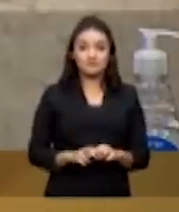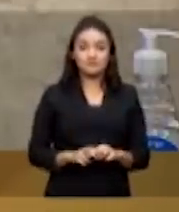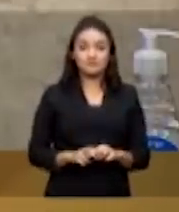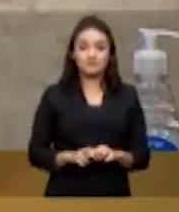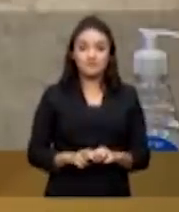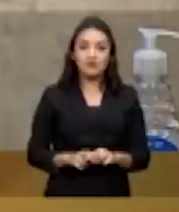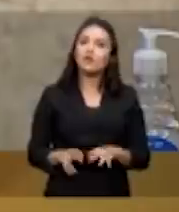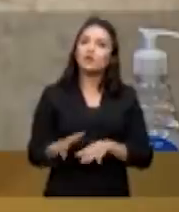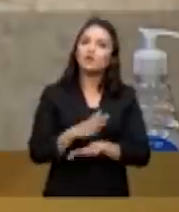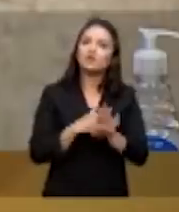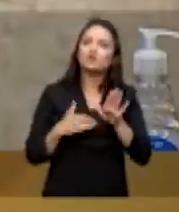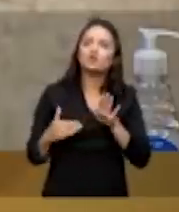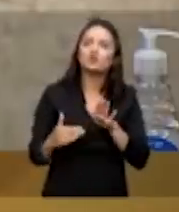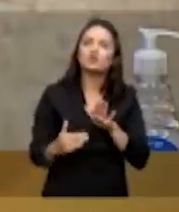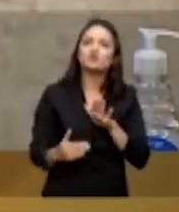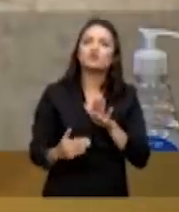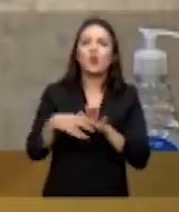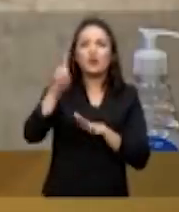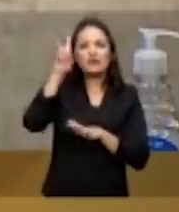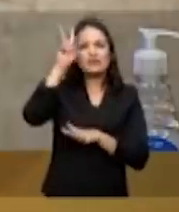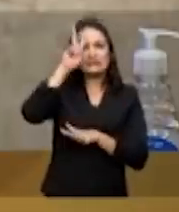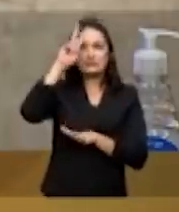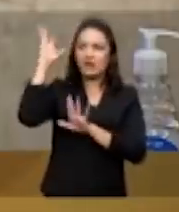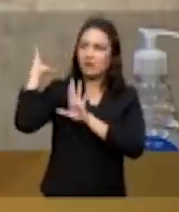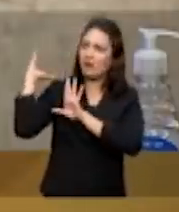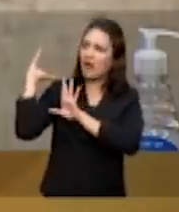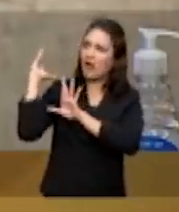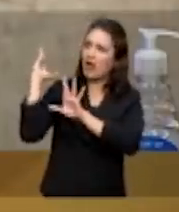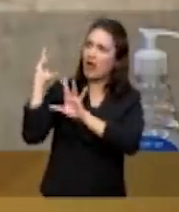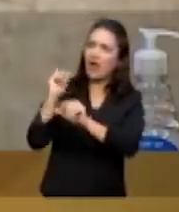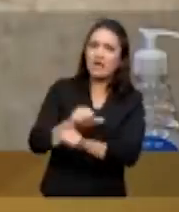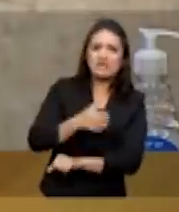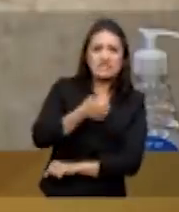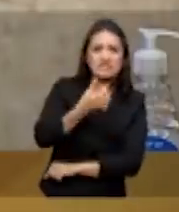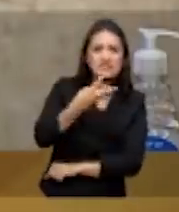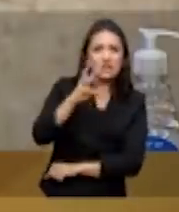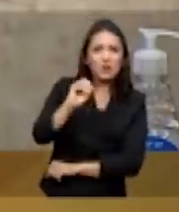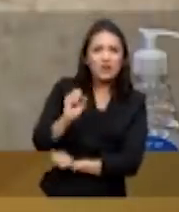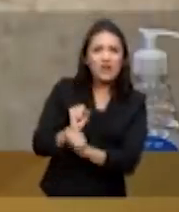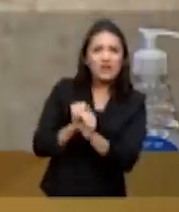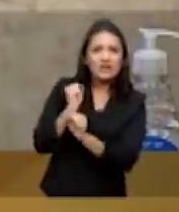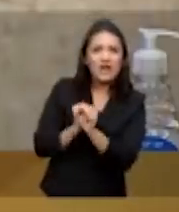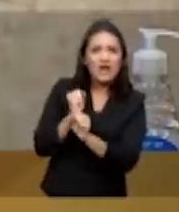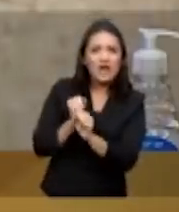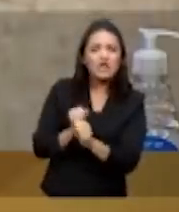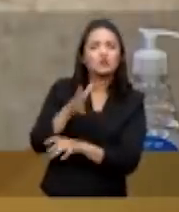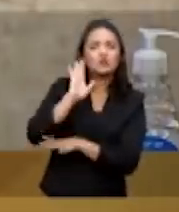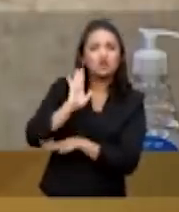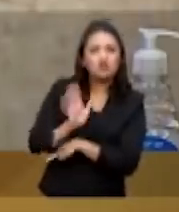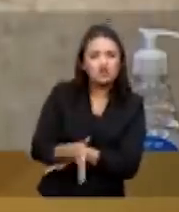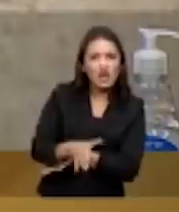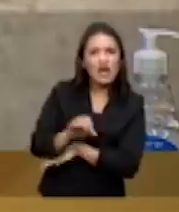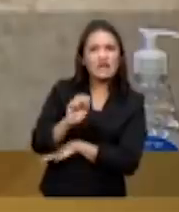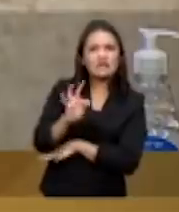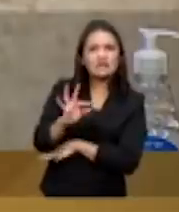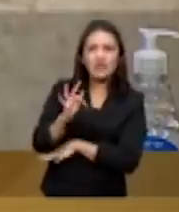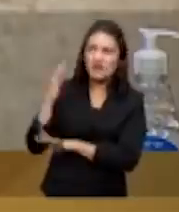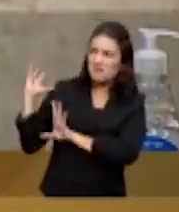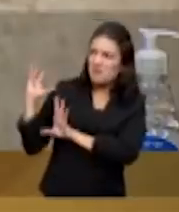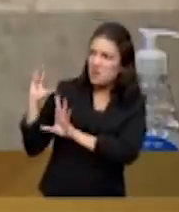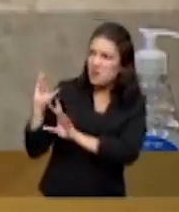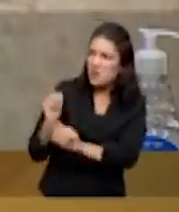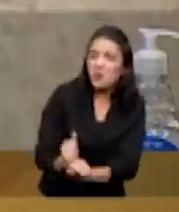sua trajetória, nesses 130 anos de vida republicana, o Supremo